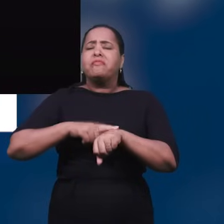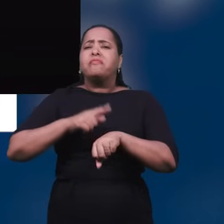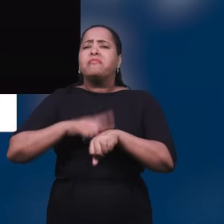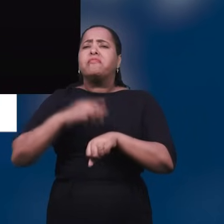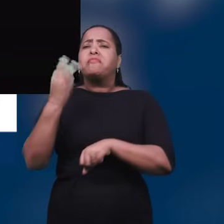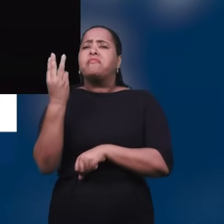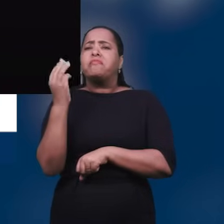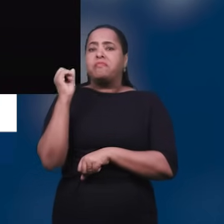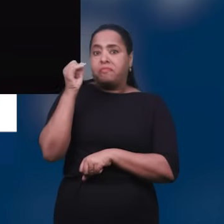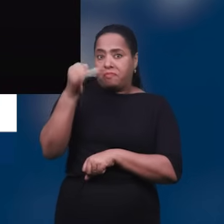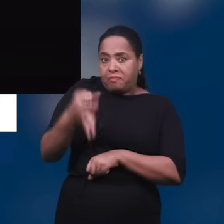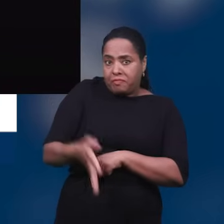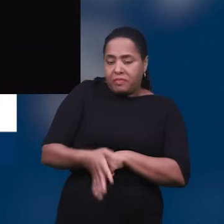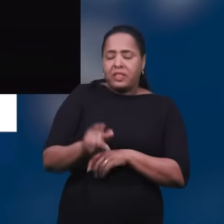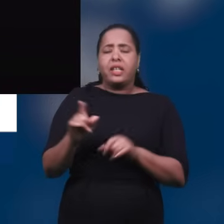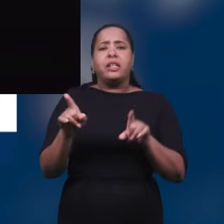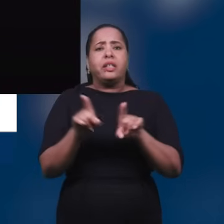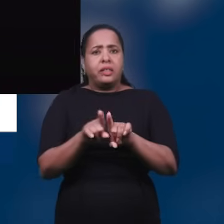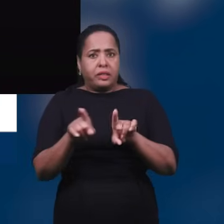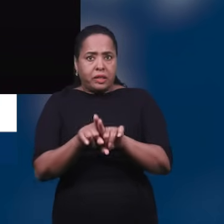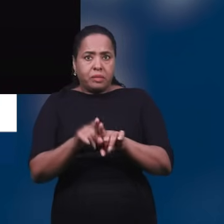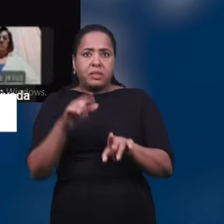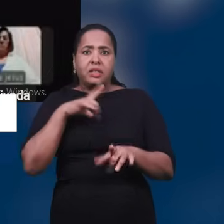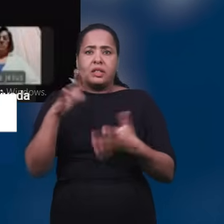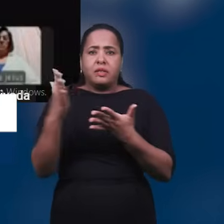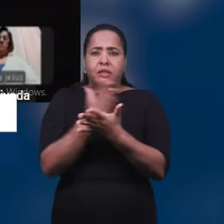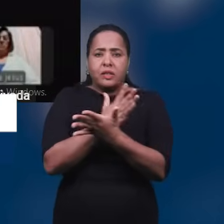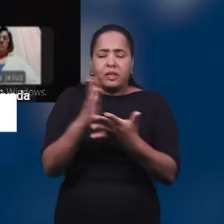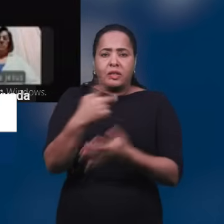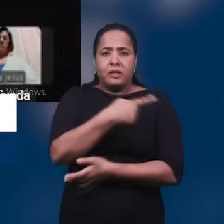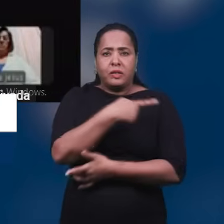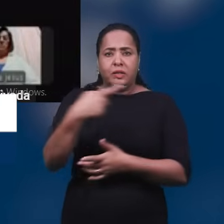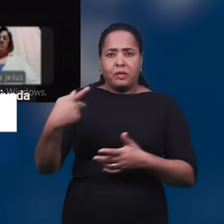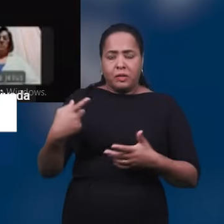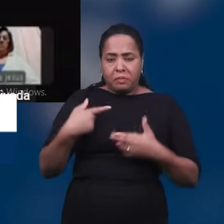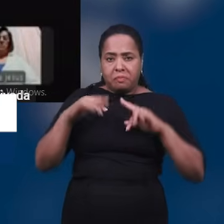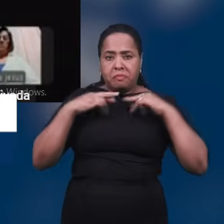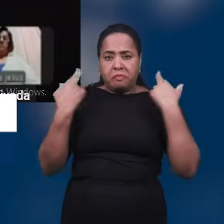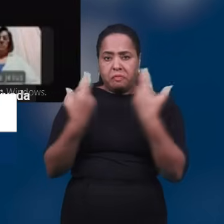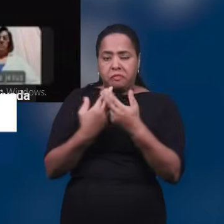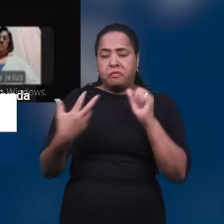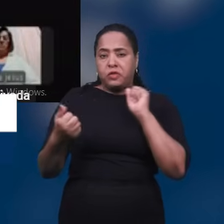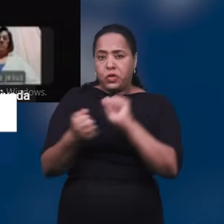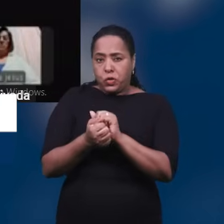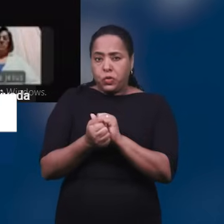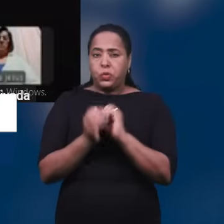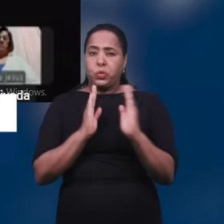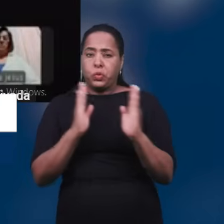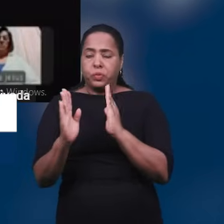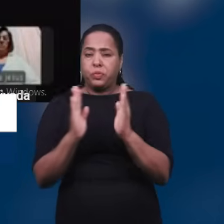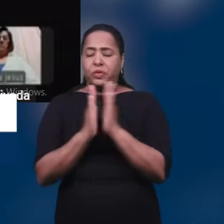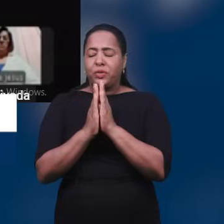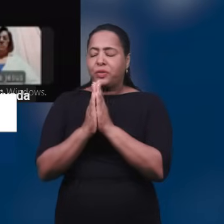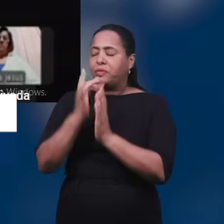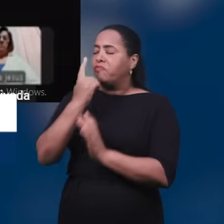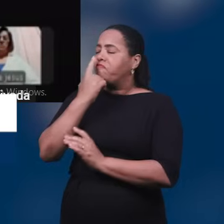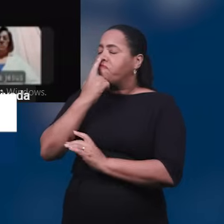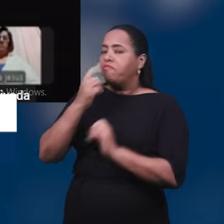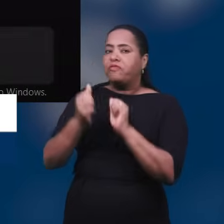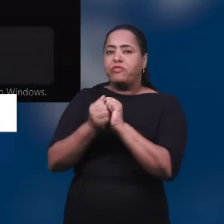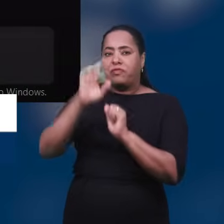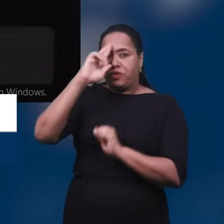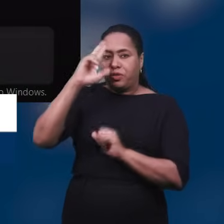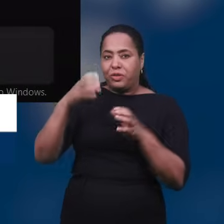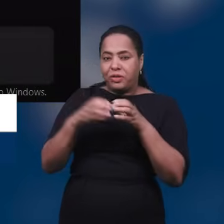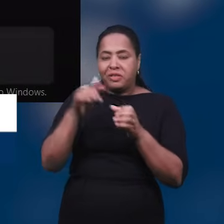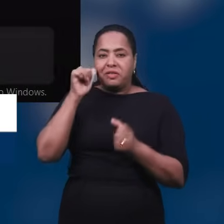manhã. Além das nossas irmãs, tivemos a participação de alguns pastores. Foi um momento de oração e de intimidade com o Senhor, onde